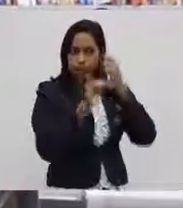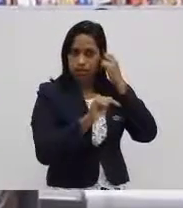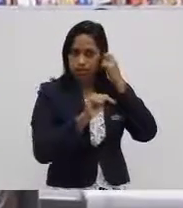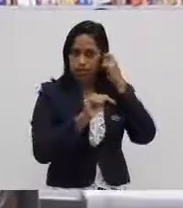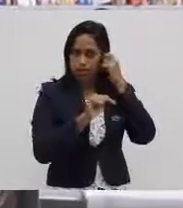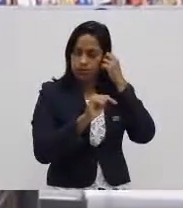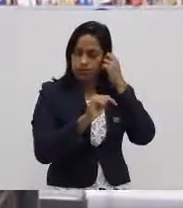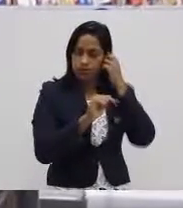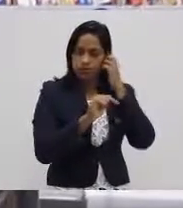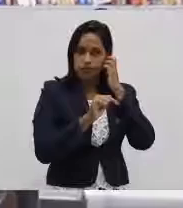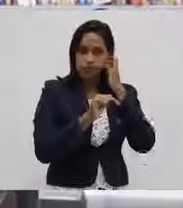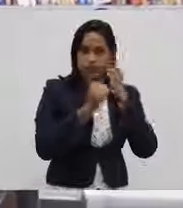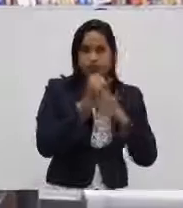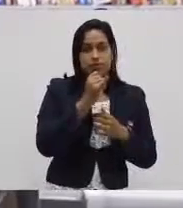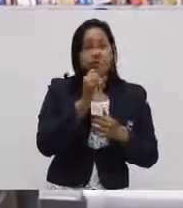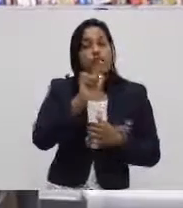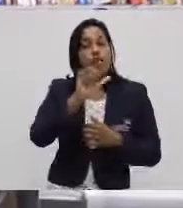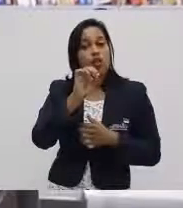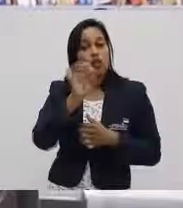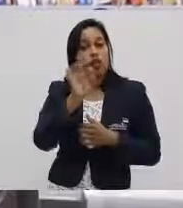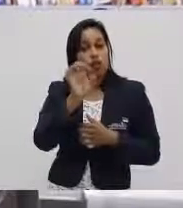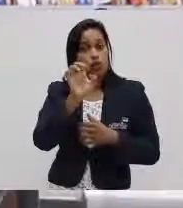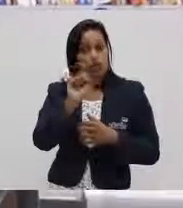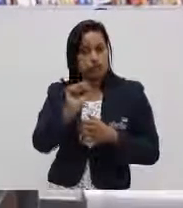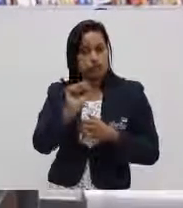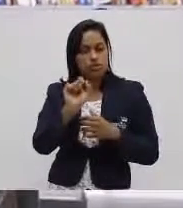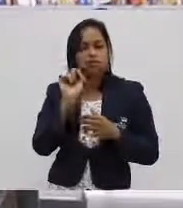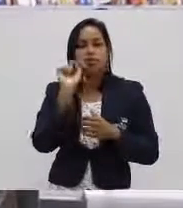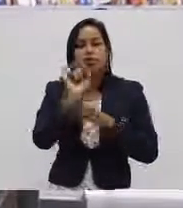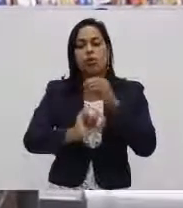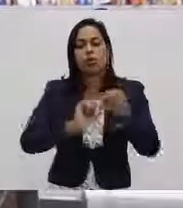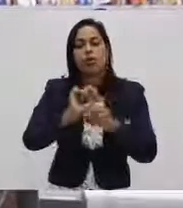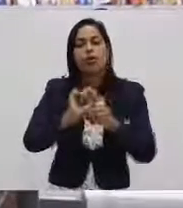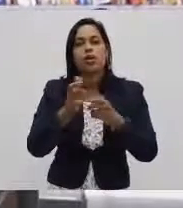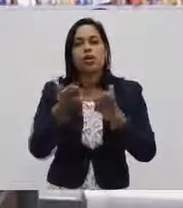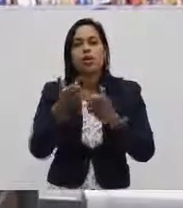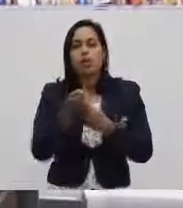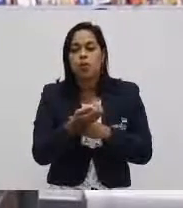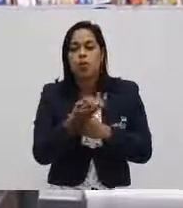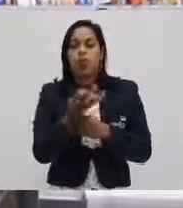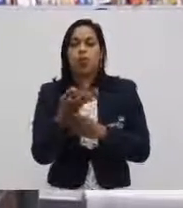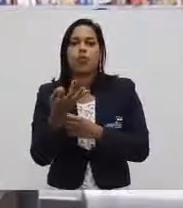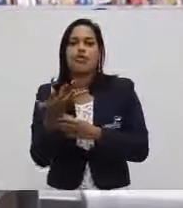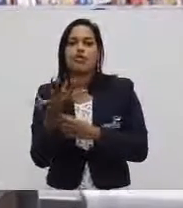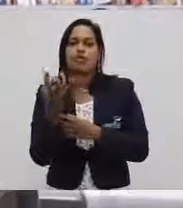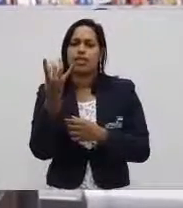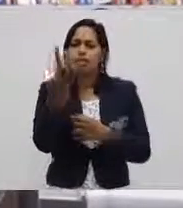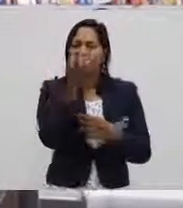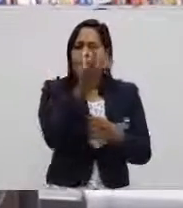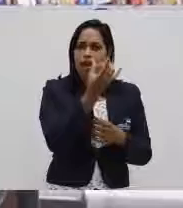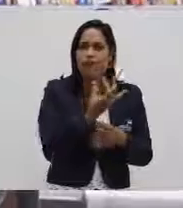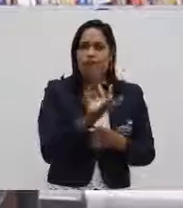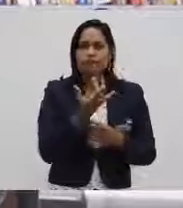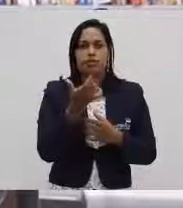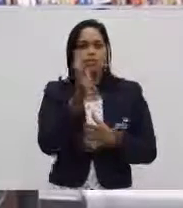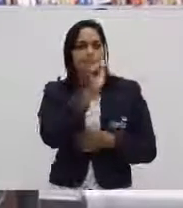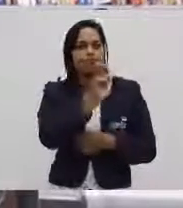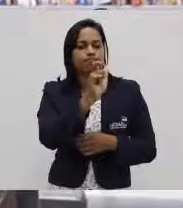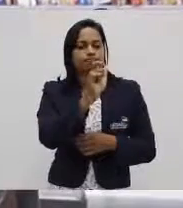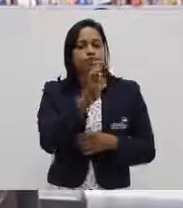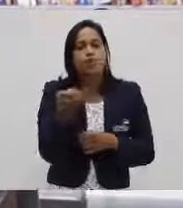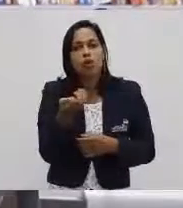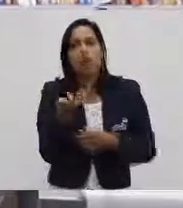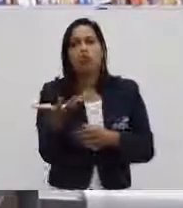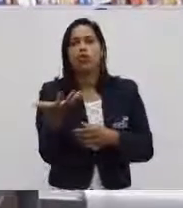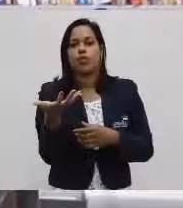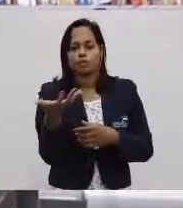lotes, é caracterizado por produzir uma quantidade limitada de um tipo de produto de cada vez. Cada